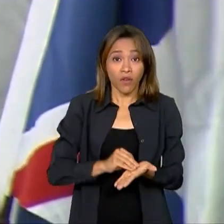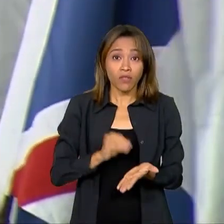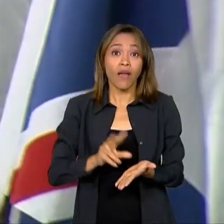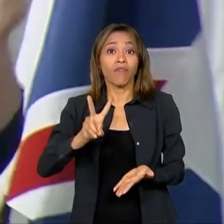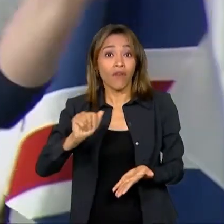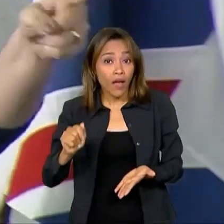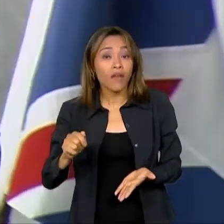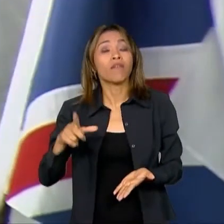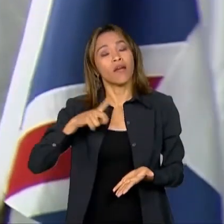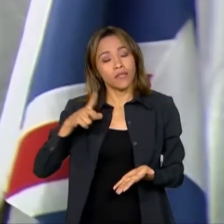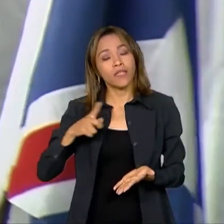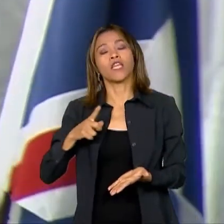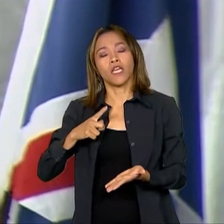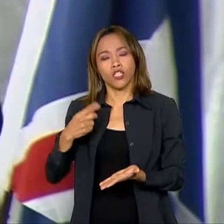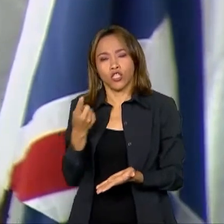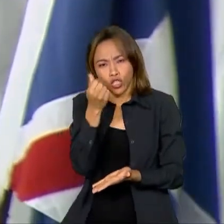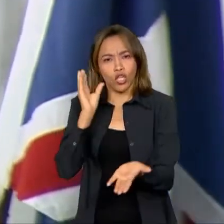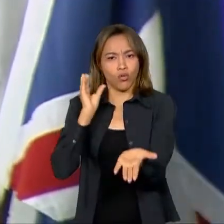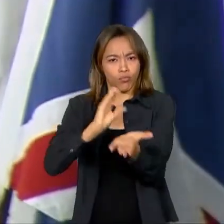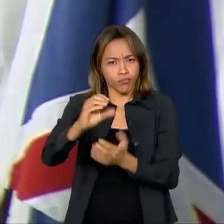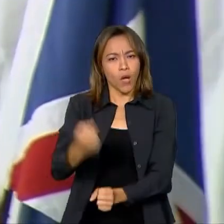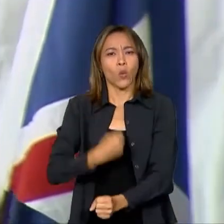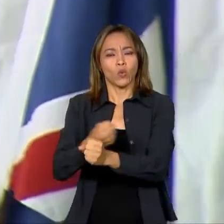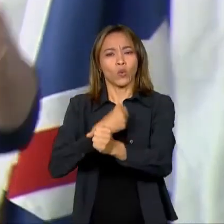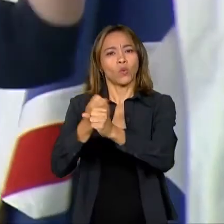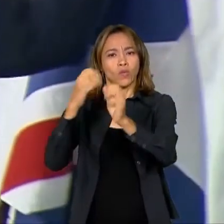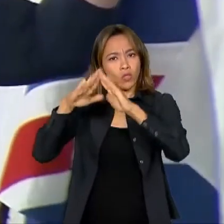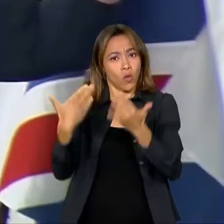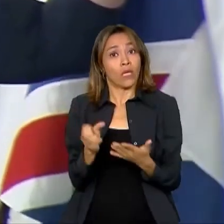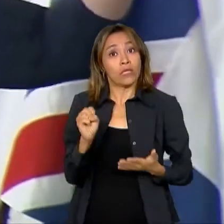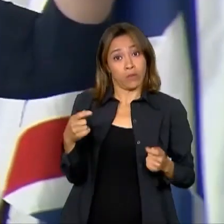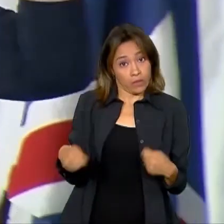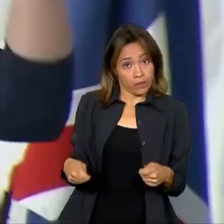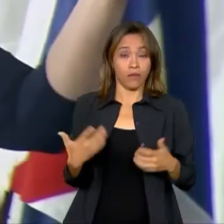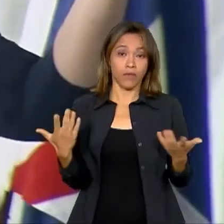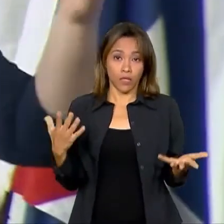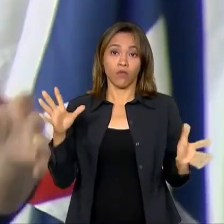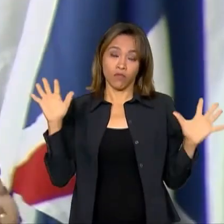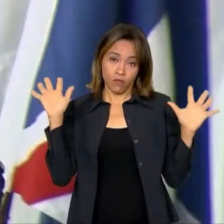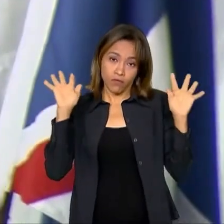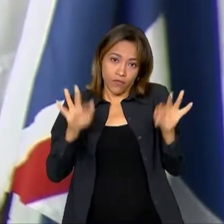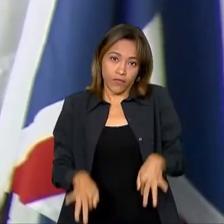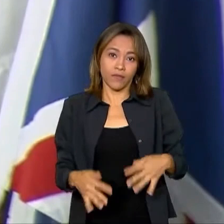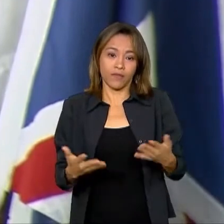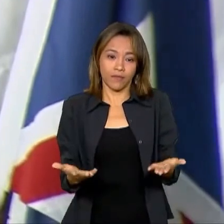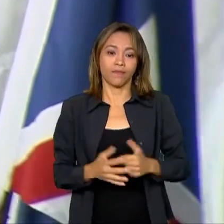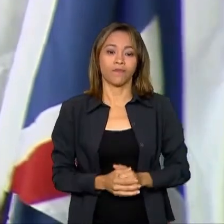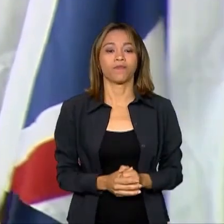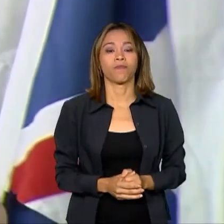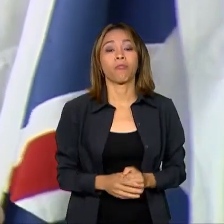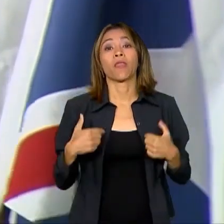da Educação e da Cultura para construirmos creche e escola, se for necessário. Por fim, e agora realmente por